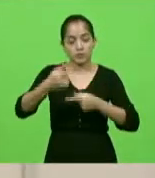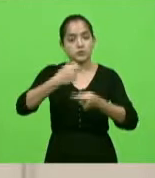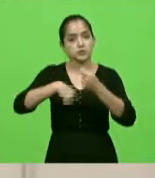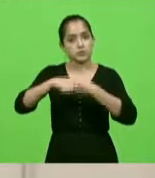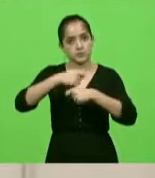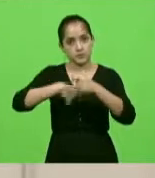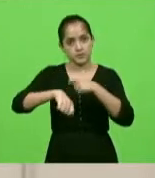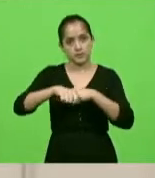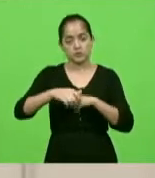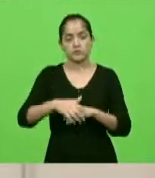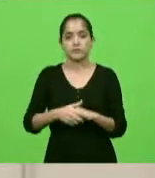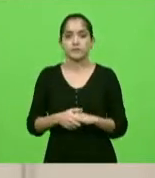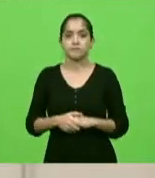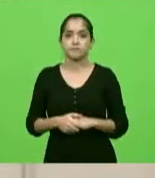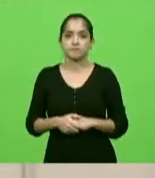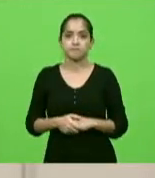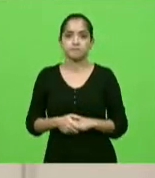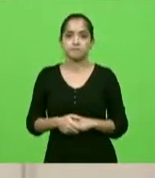político-administrativa.